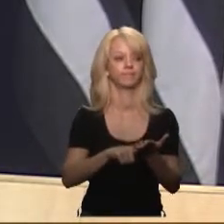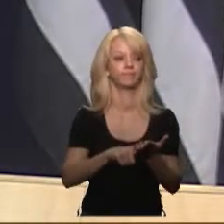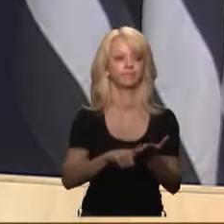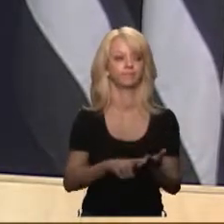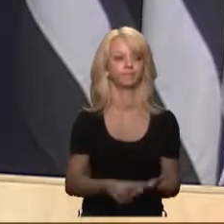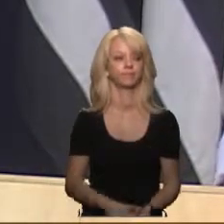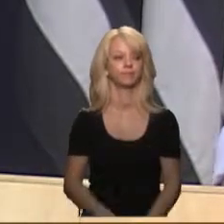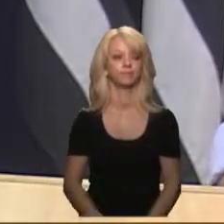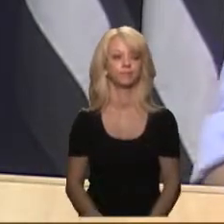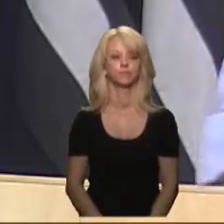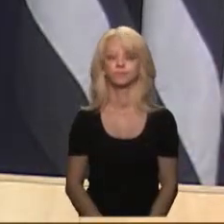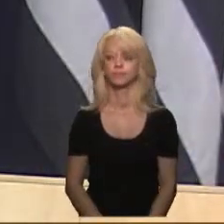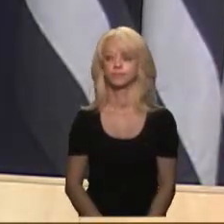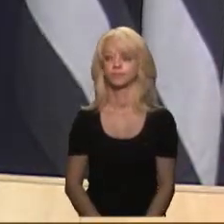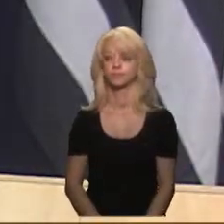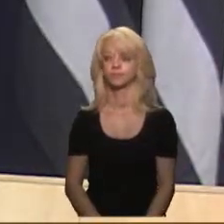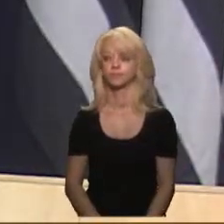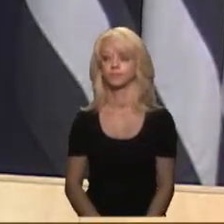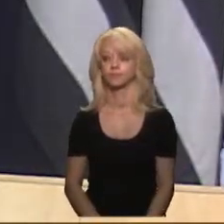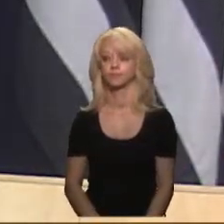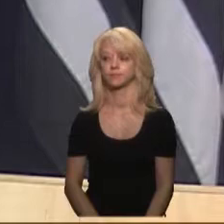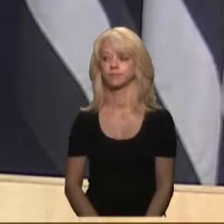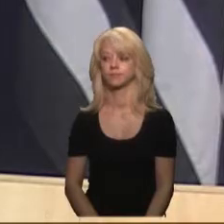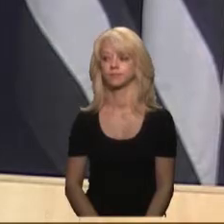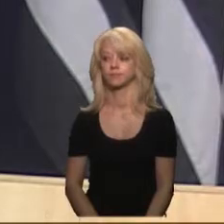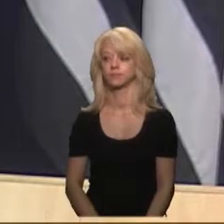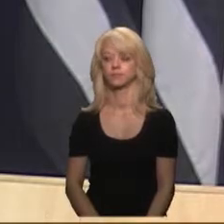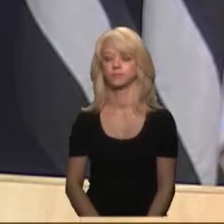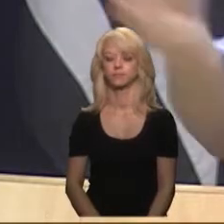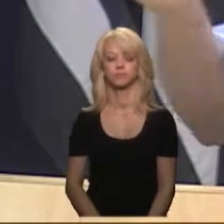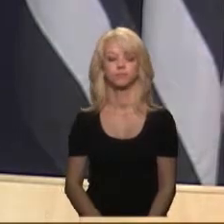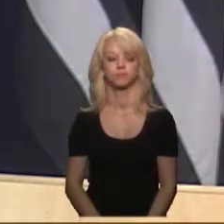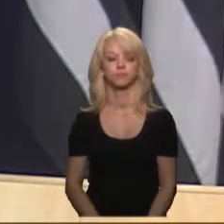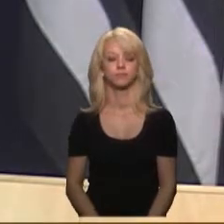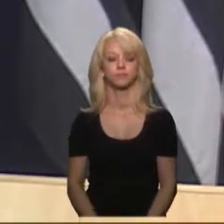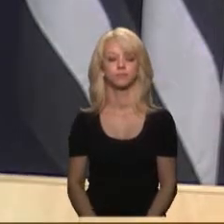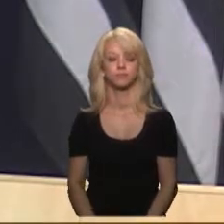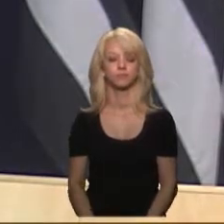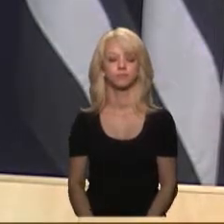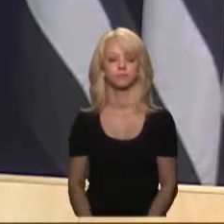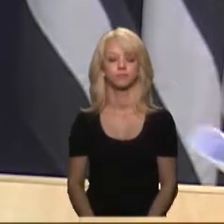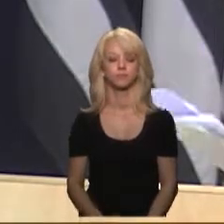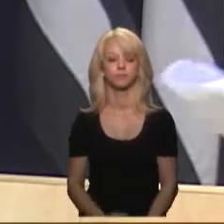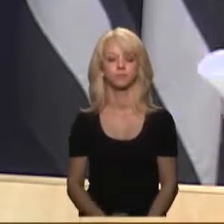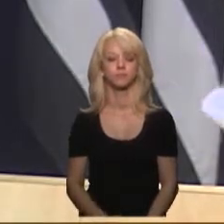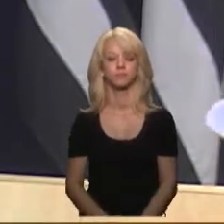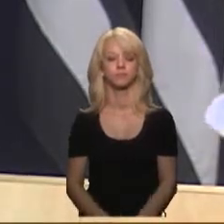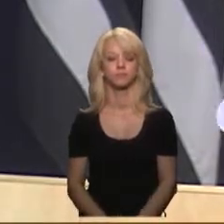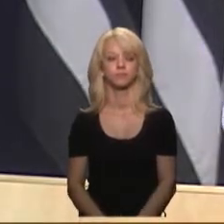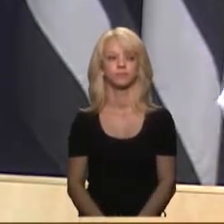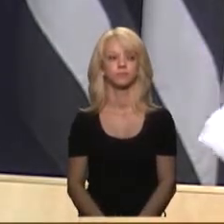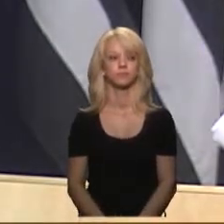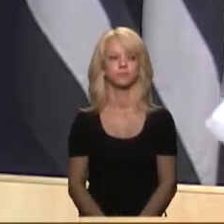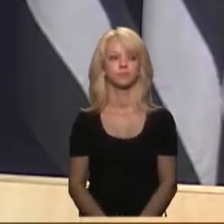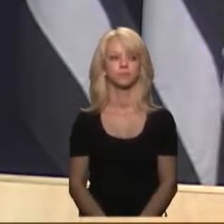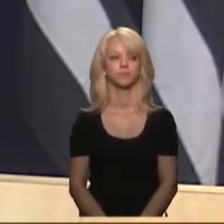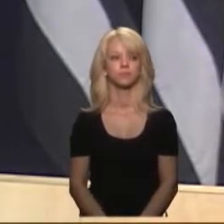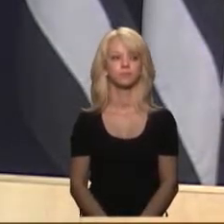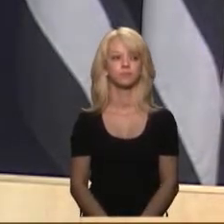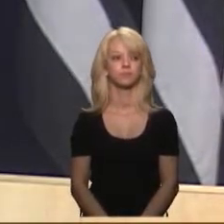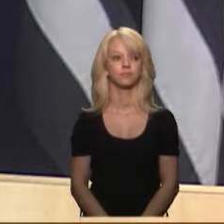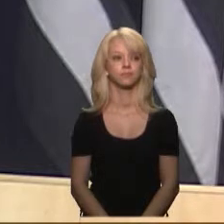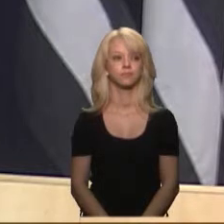casa. Então, presidente, fica aqui uma reflexão, presidente Carlos Peixoto, para que nós, enquanto sociedade, possamos refletir um pouco mais antes